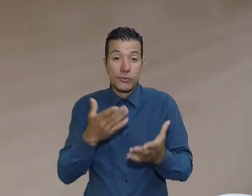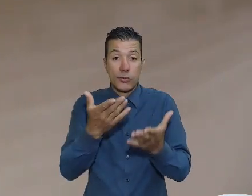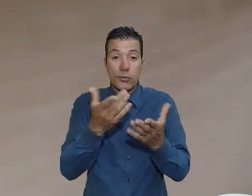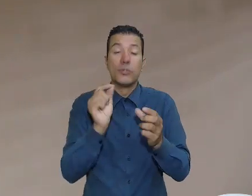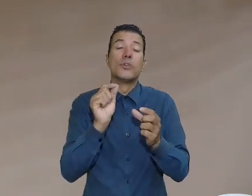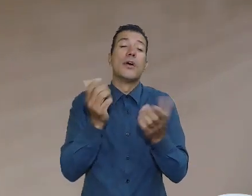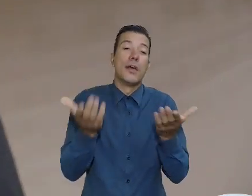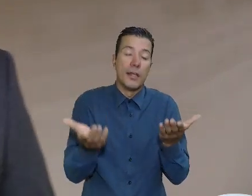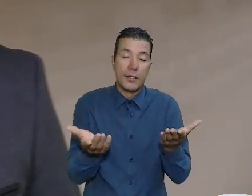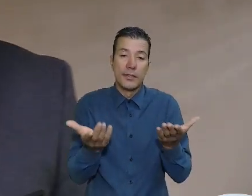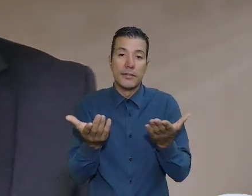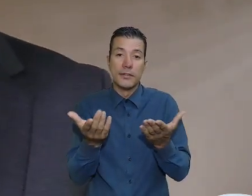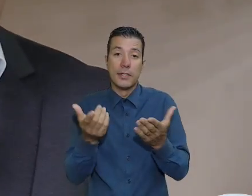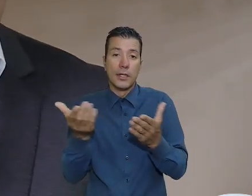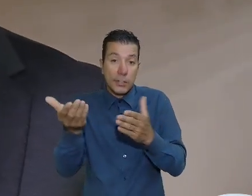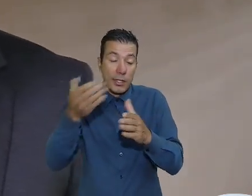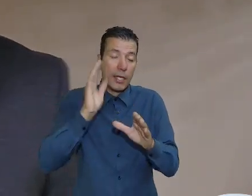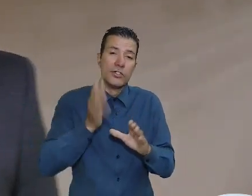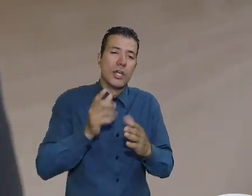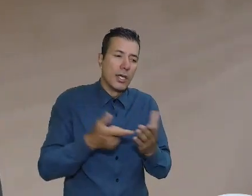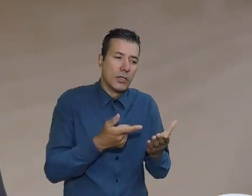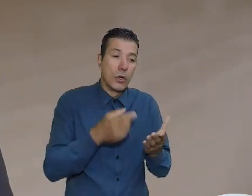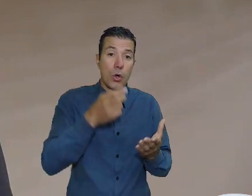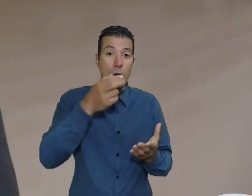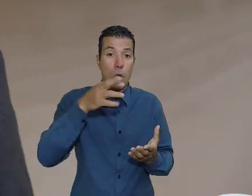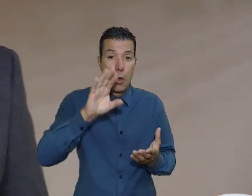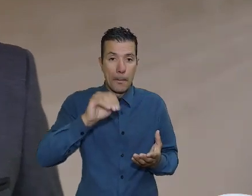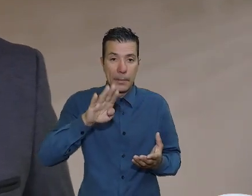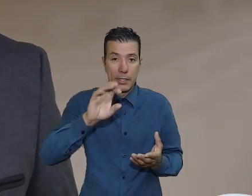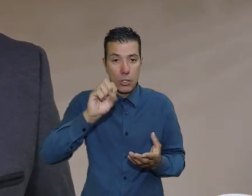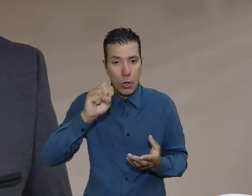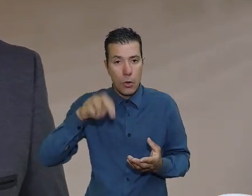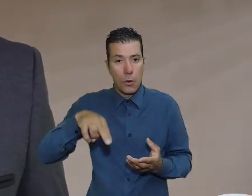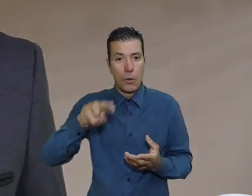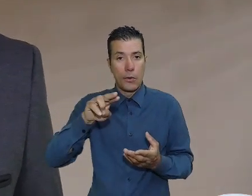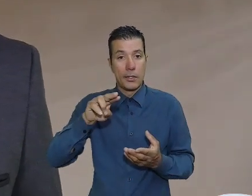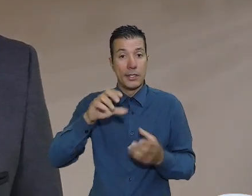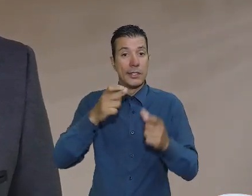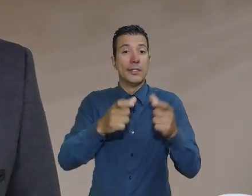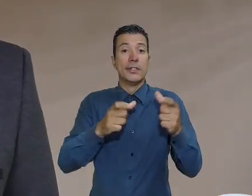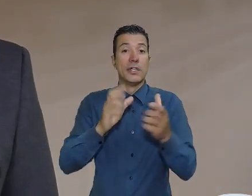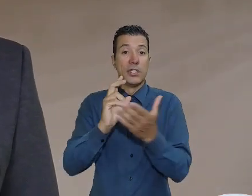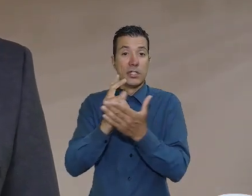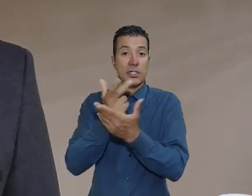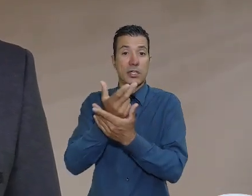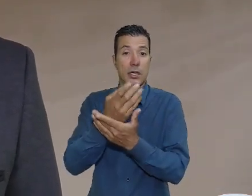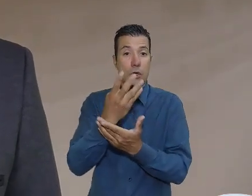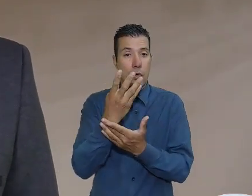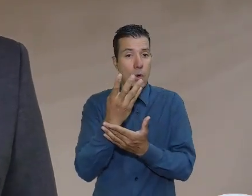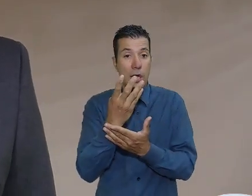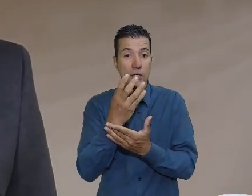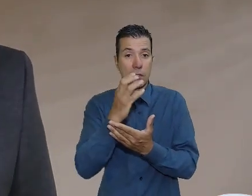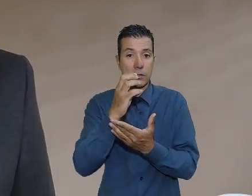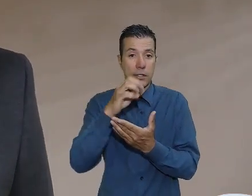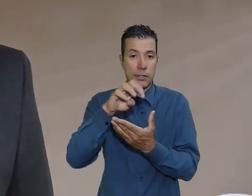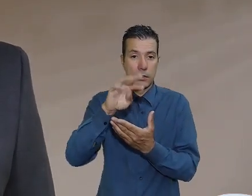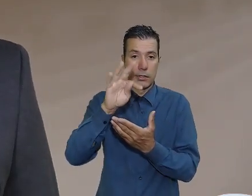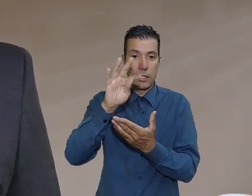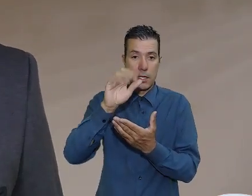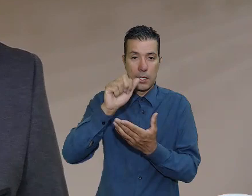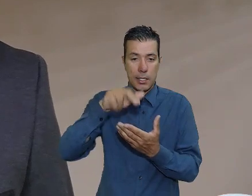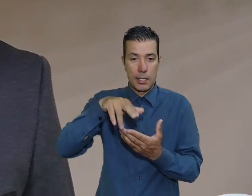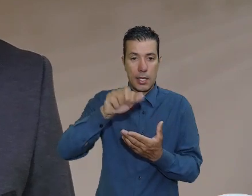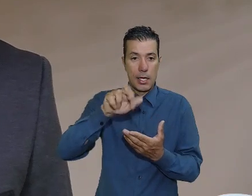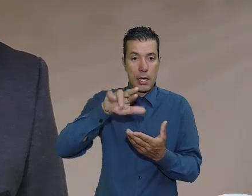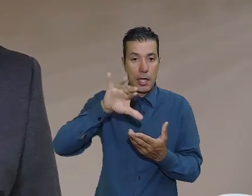Por exemplo, já chegaram algumas para nós aqui. Robson e Isabel são lá da Igreja do Quarto Centenário. E mandam também